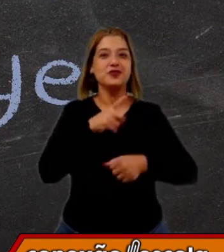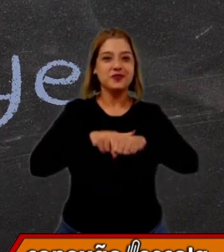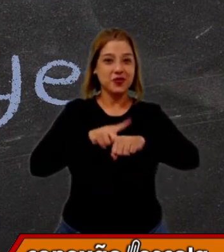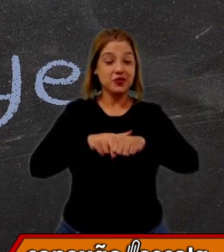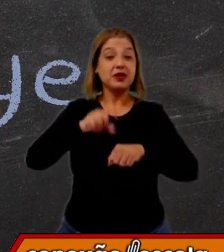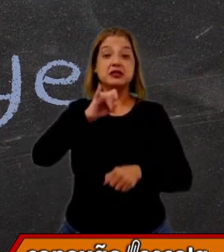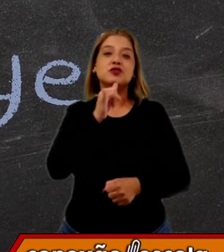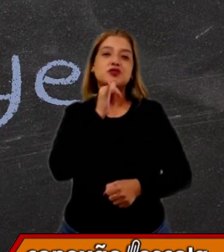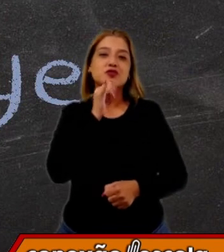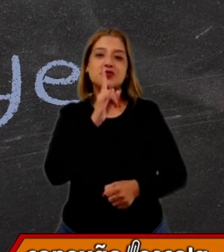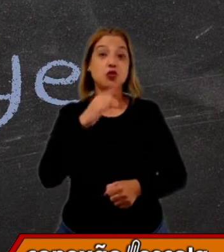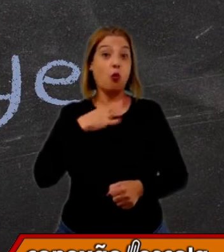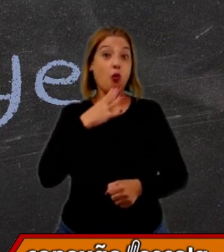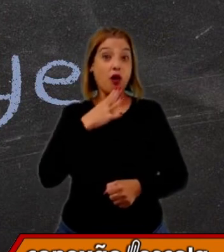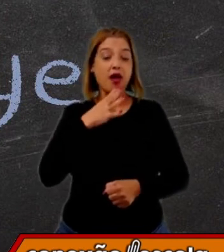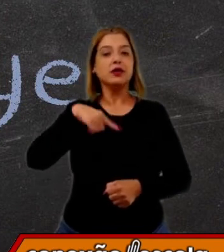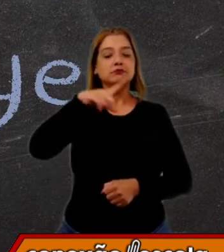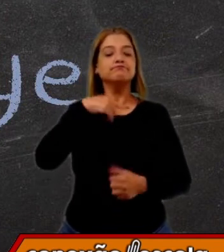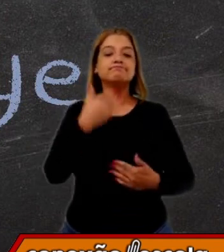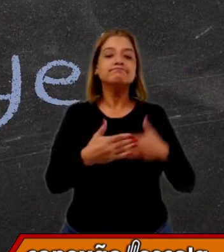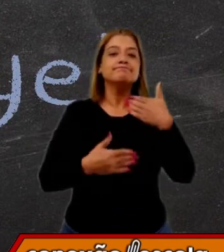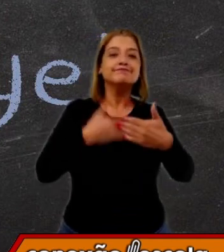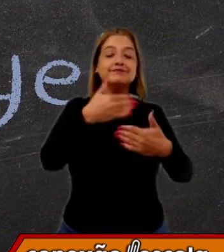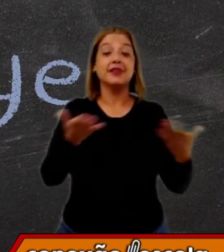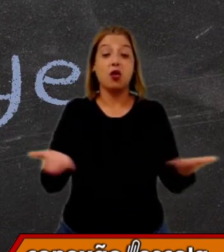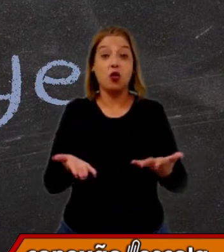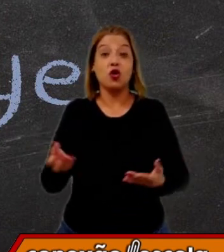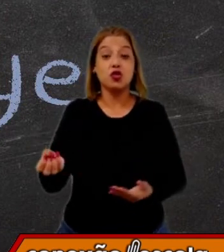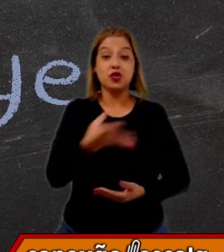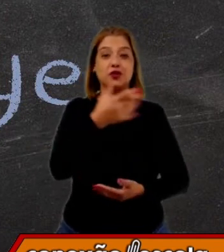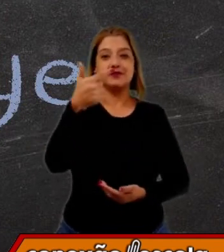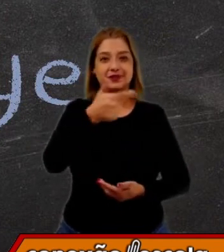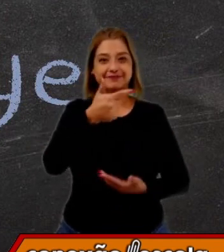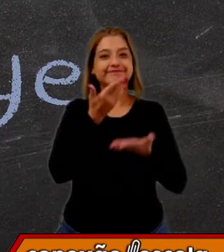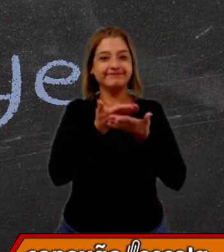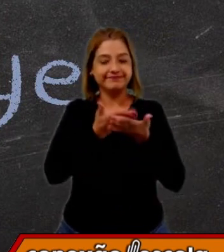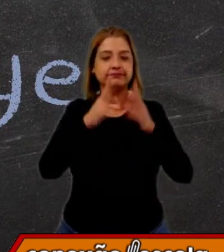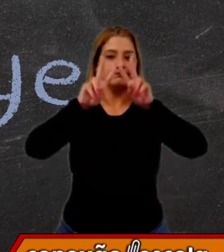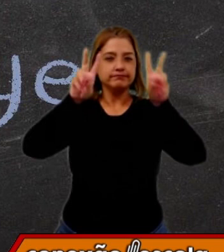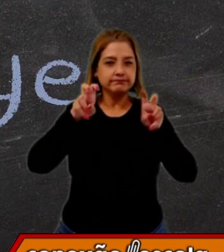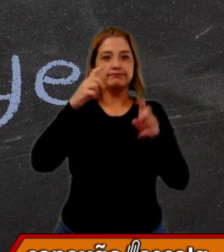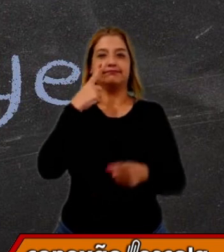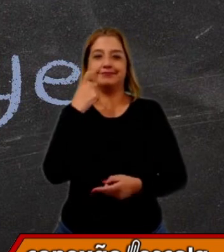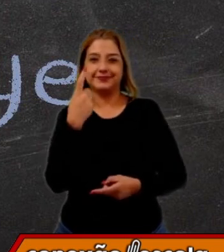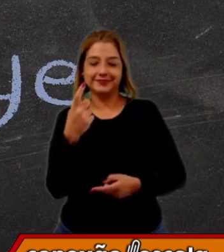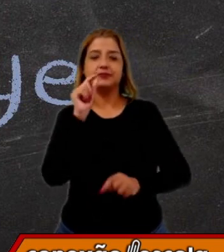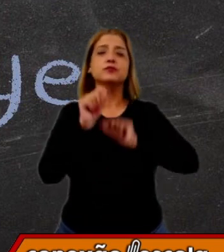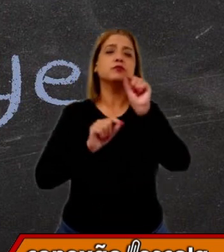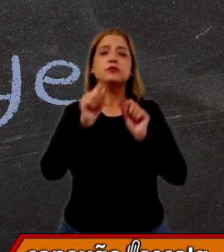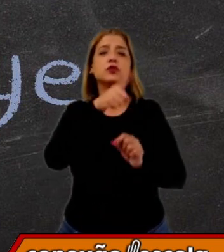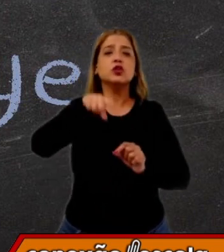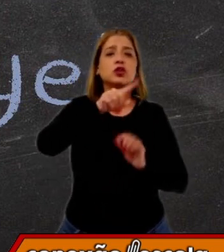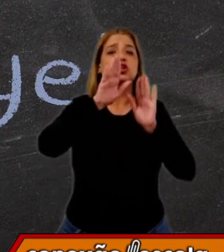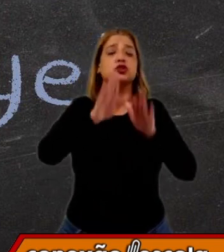para quem não me conhece ainda a gente tá caminhando para segunda aula vamos falar de um assunto muito interessante você